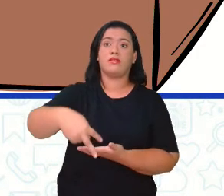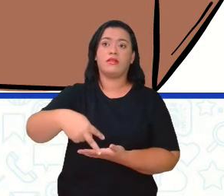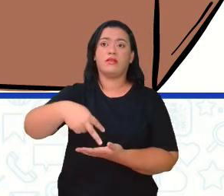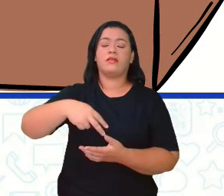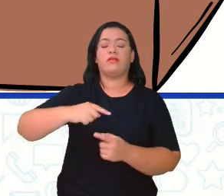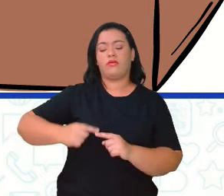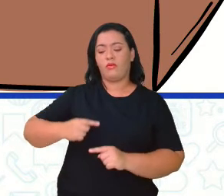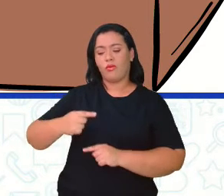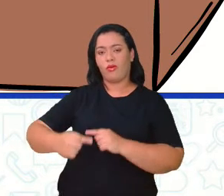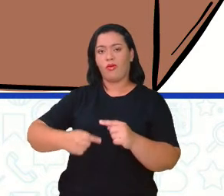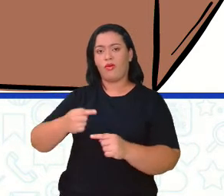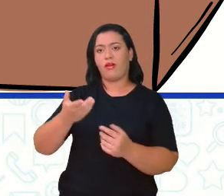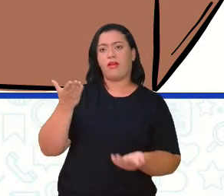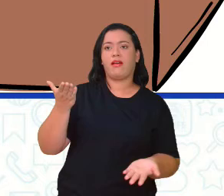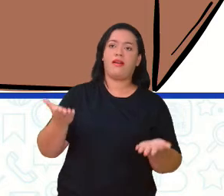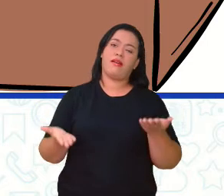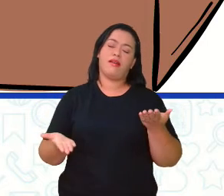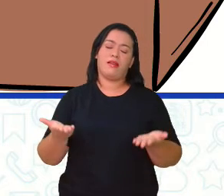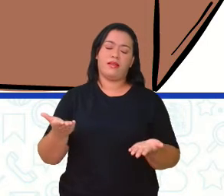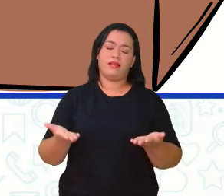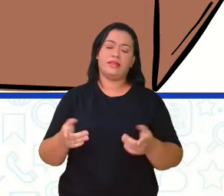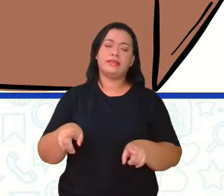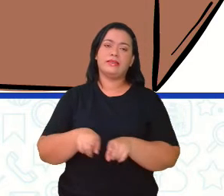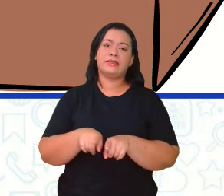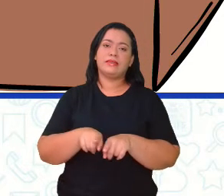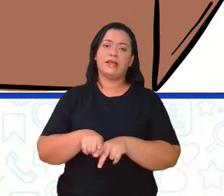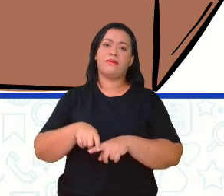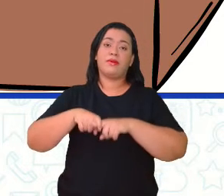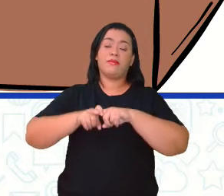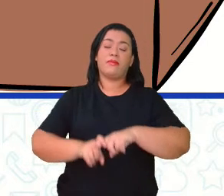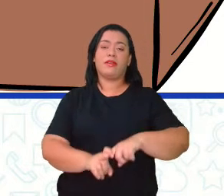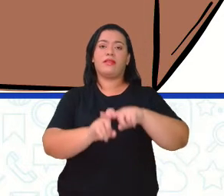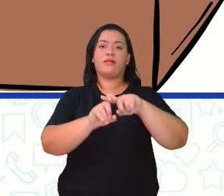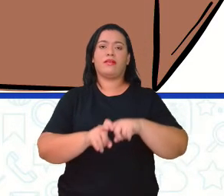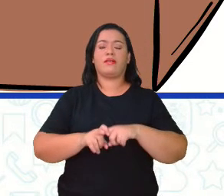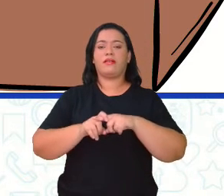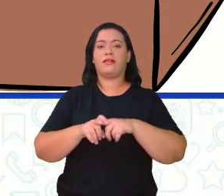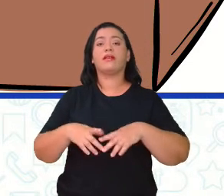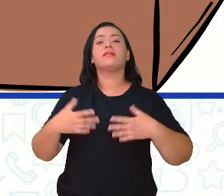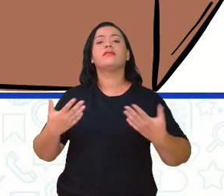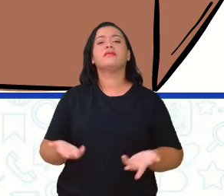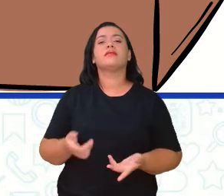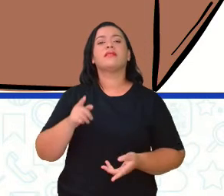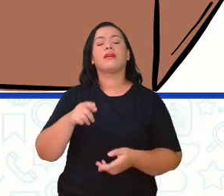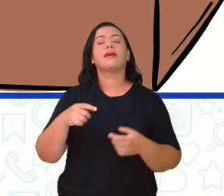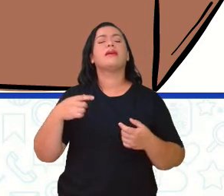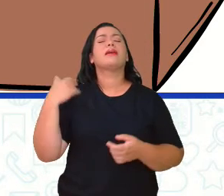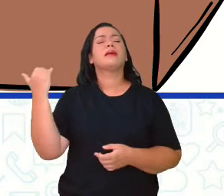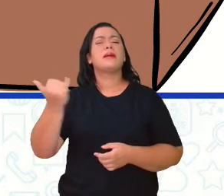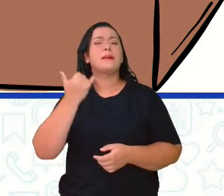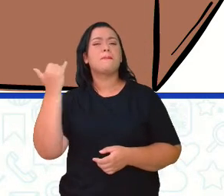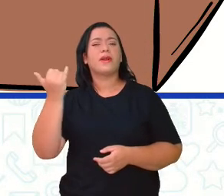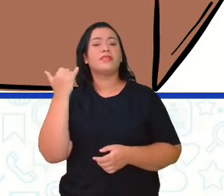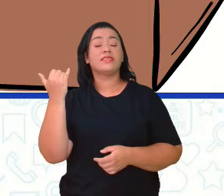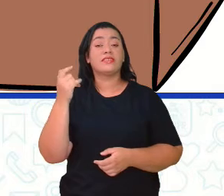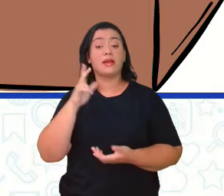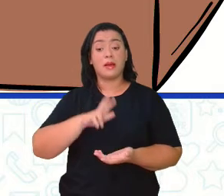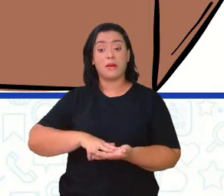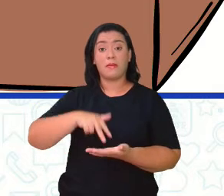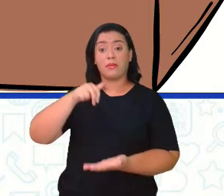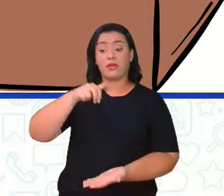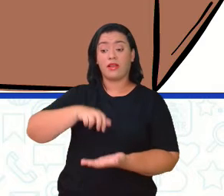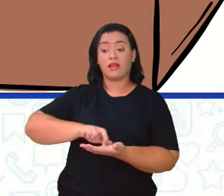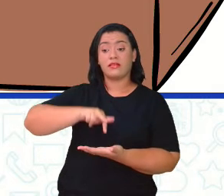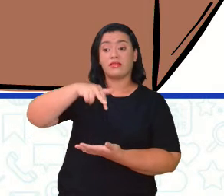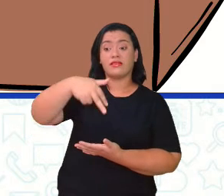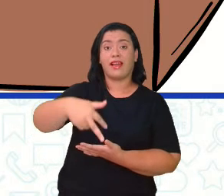o rolar, equilibrar e pendurar. Então, importantíssimo lembrar que pular e